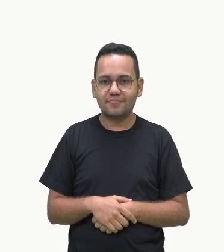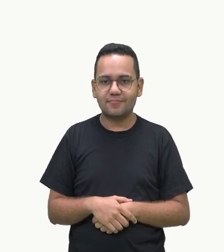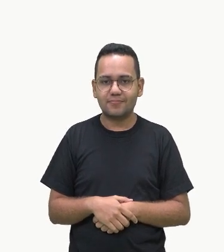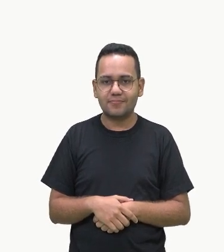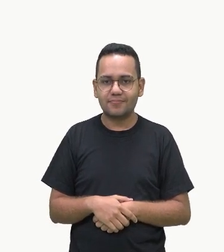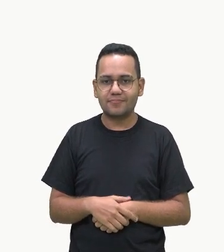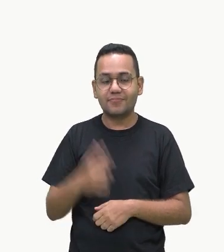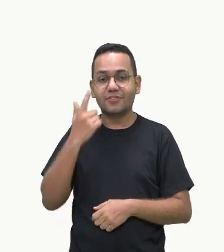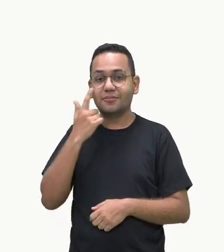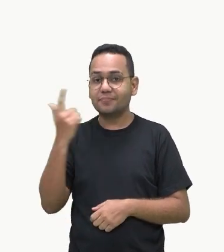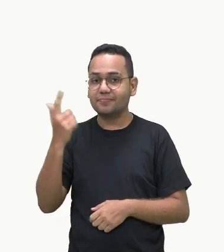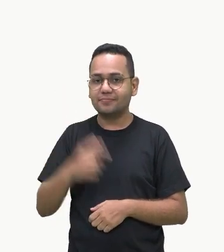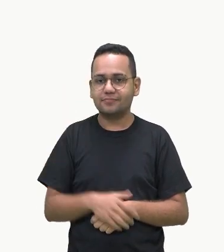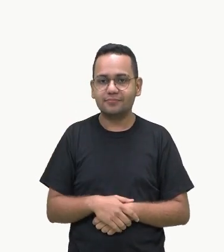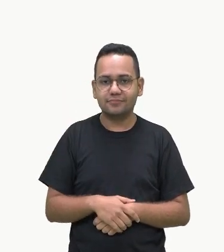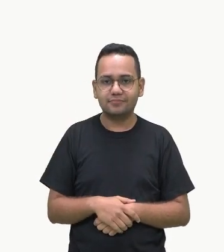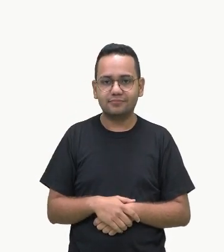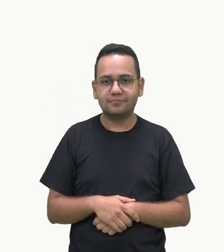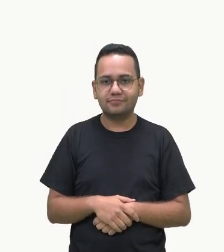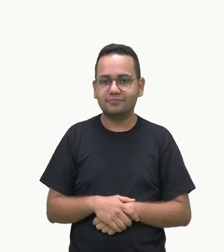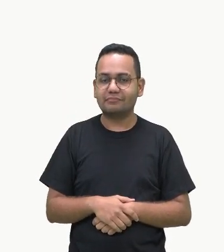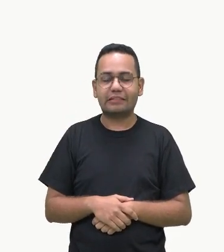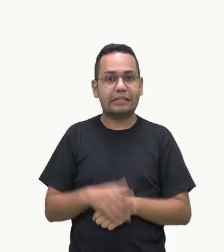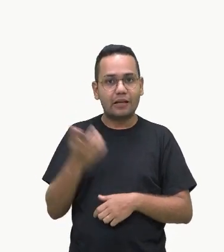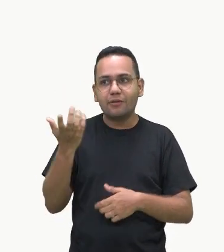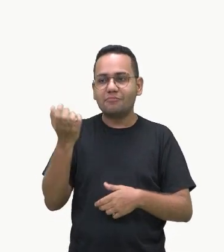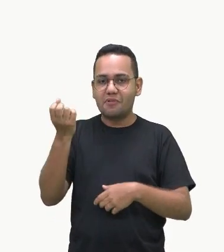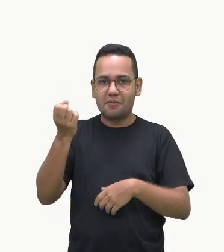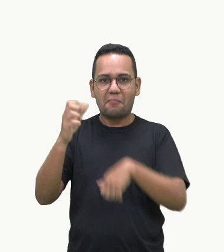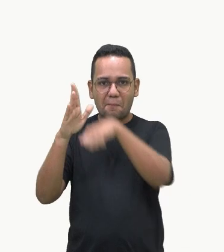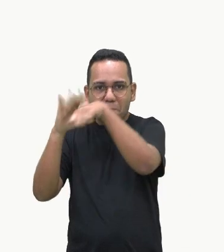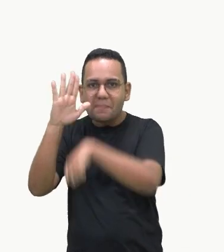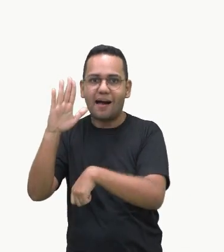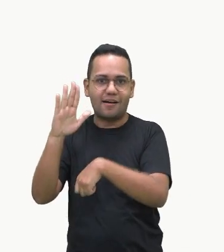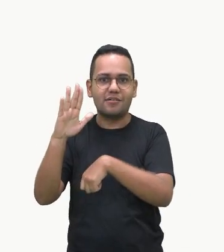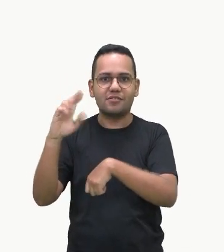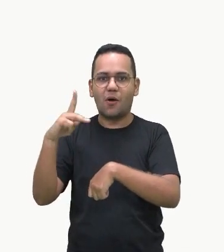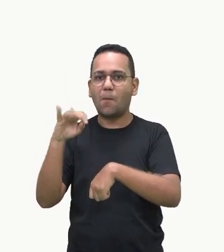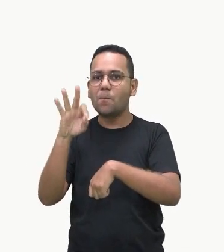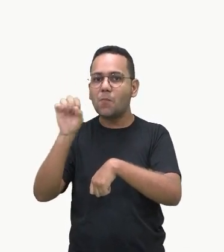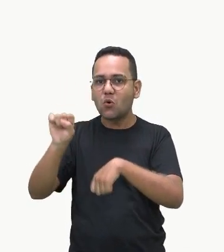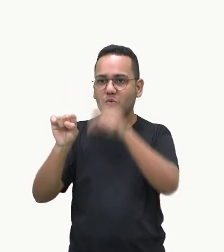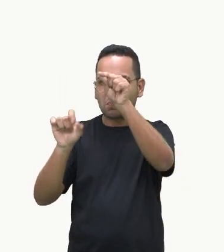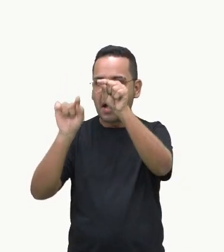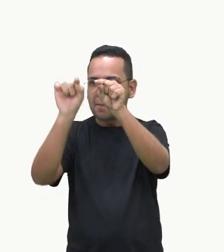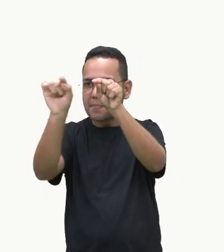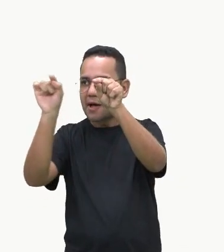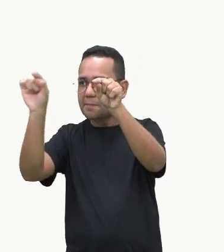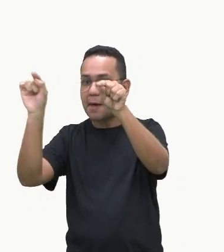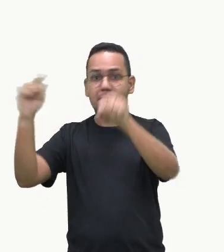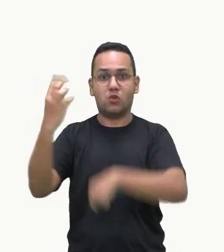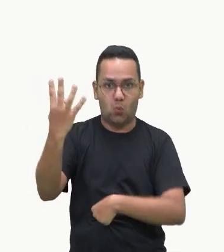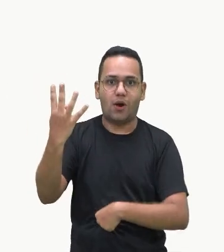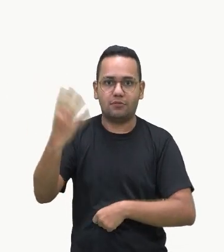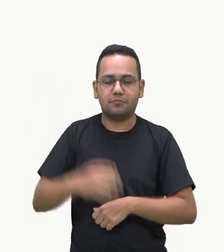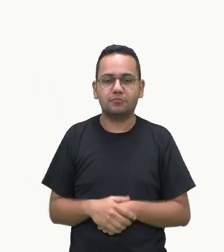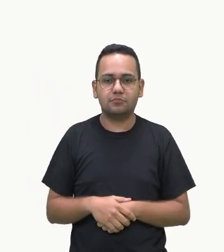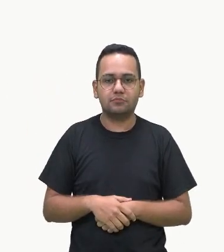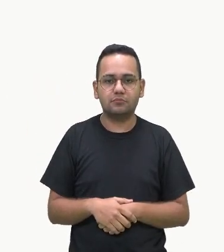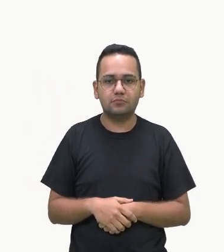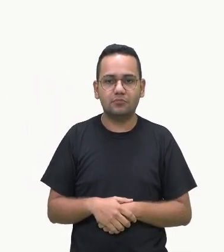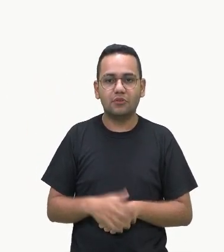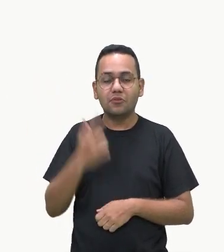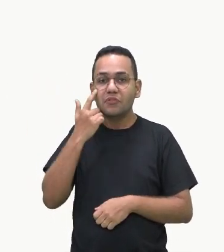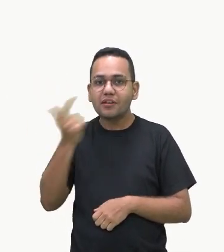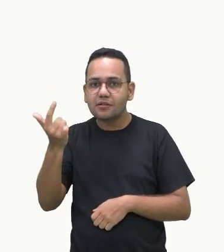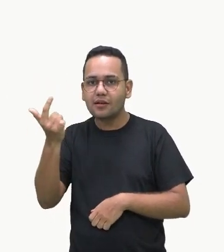pontos. Ela vai tocar em mais de 2, certo? Tocou em 4. E ficou uma parte da reta, ó,